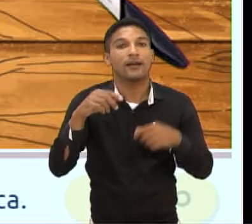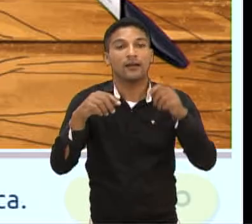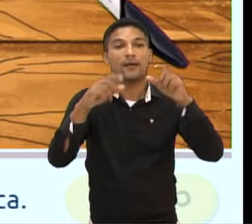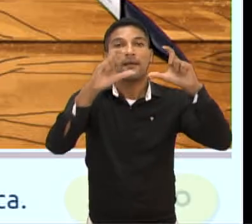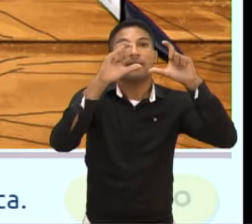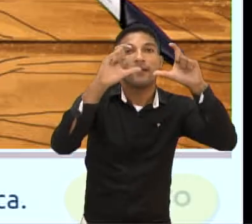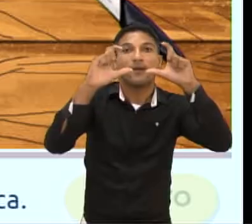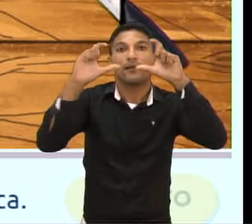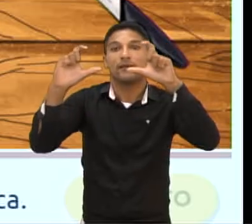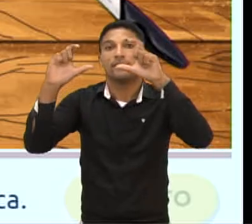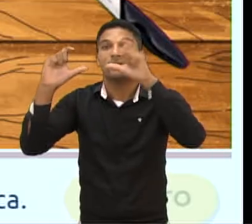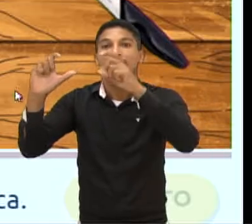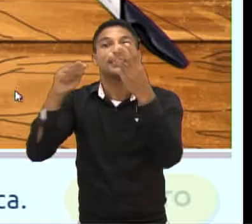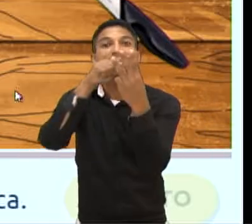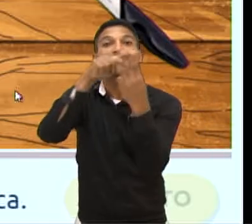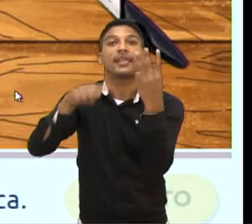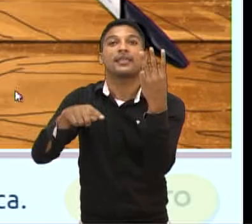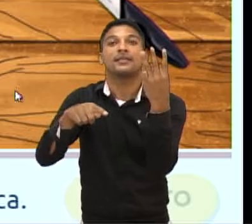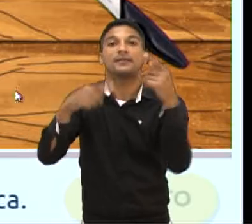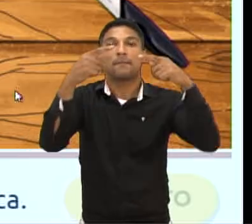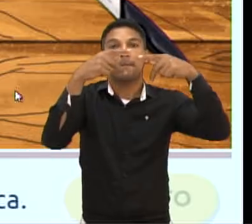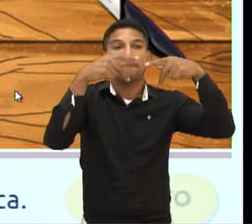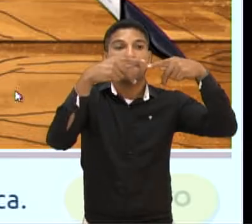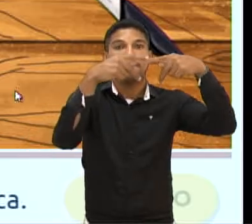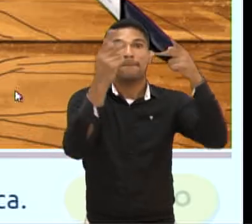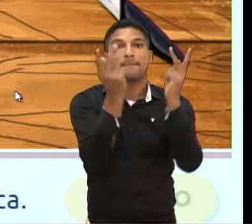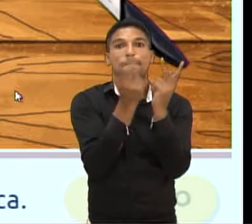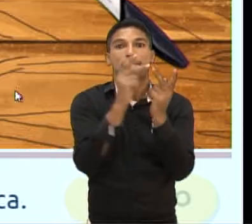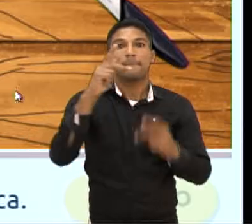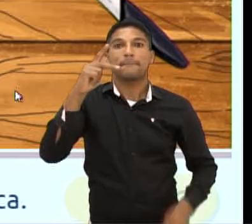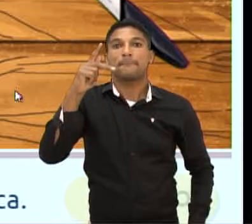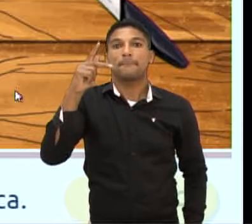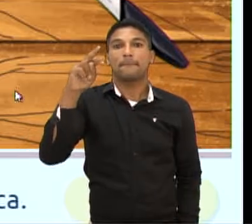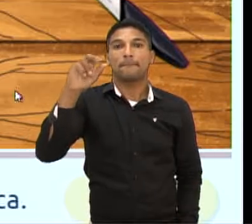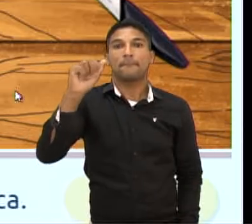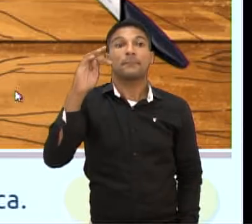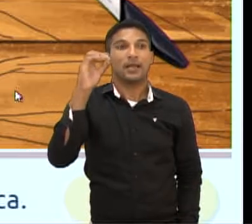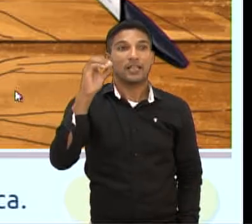pratos. E olha as 4 tortinhas. Como podemos fazer isso? Tempinho lá.